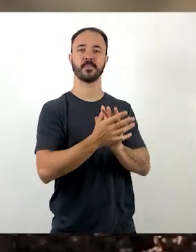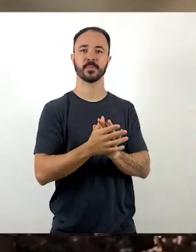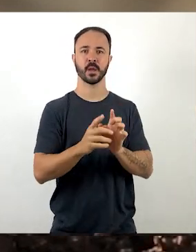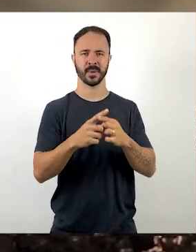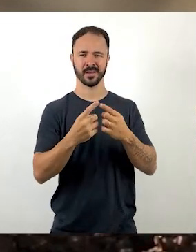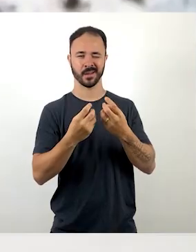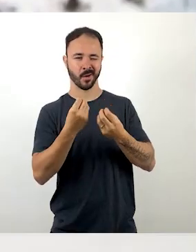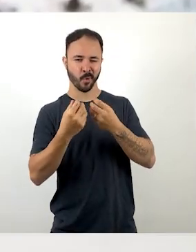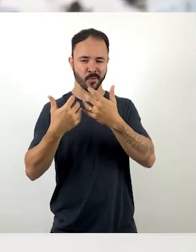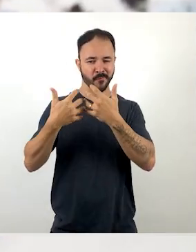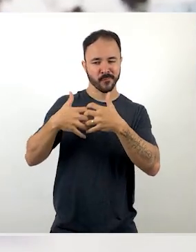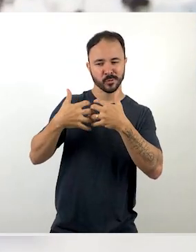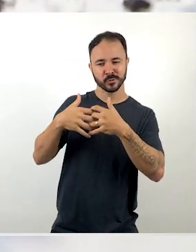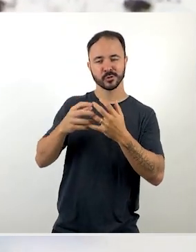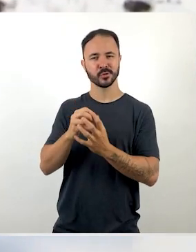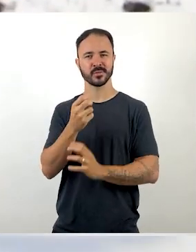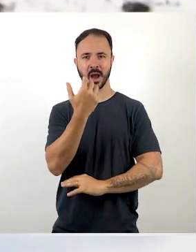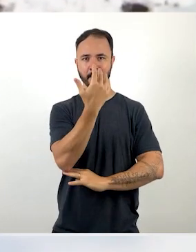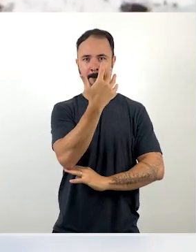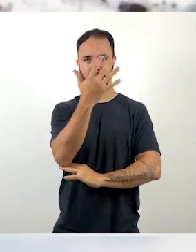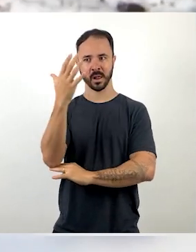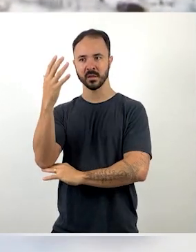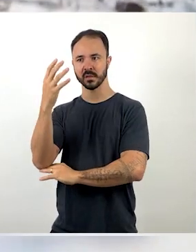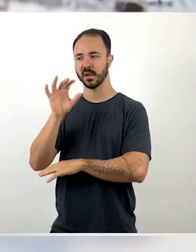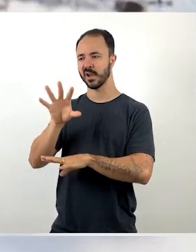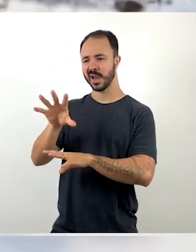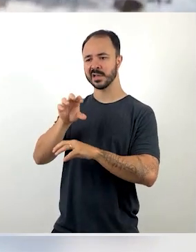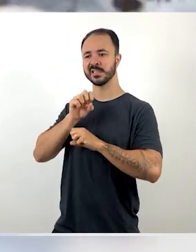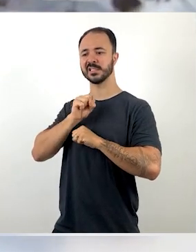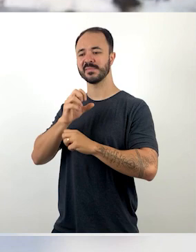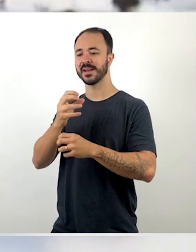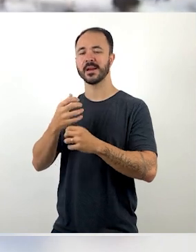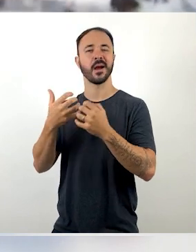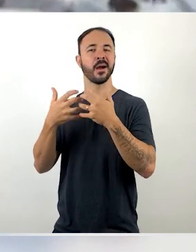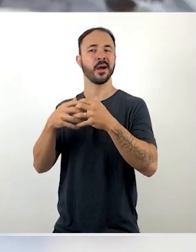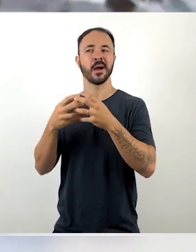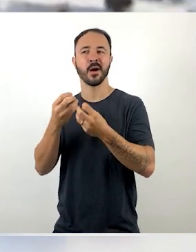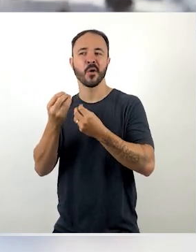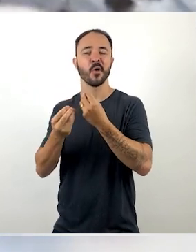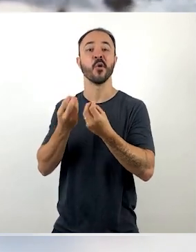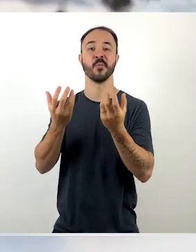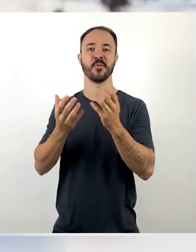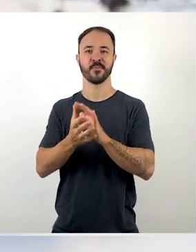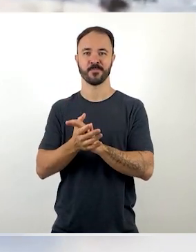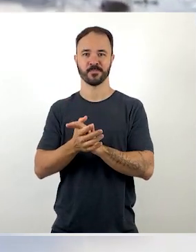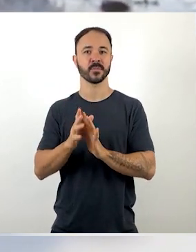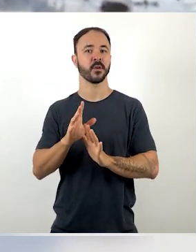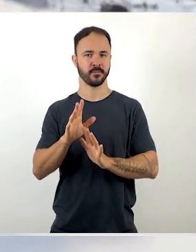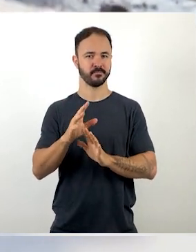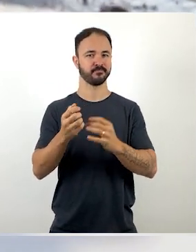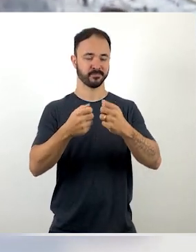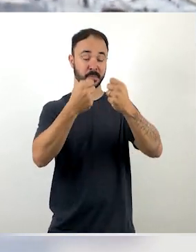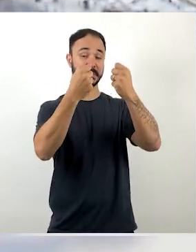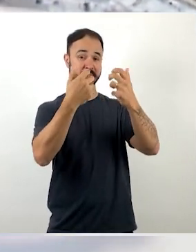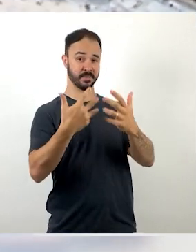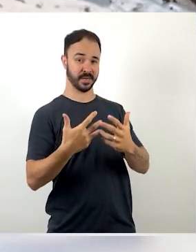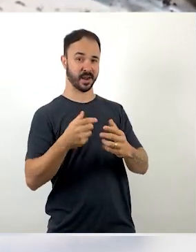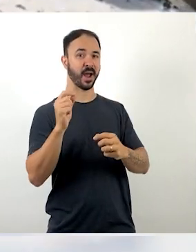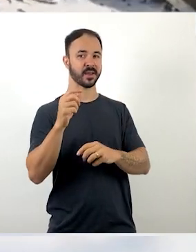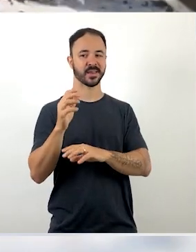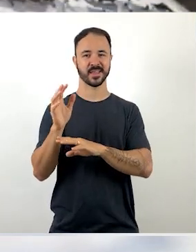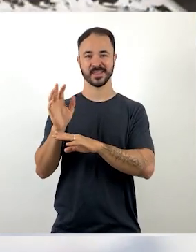processos respiratórios usados pelas plantas? Para que exatamente elas utilizam esse processo? Nós já vamos